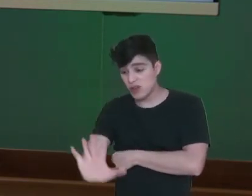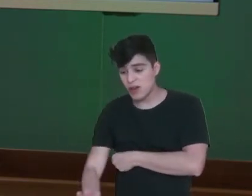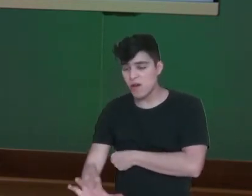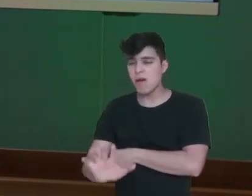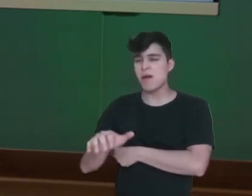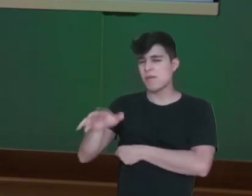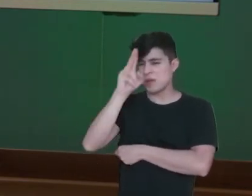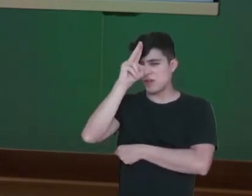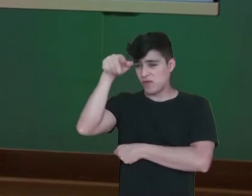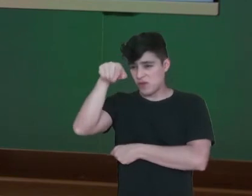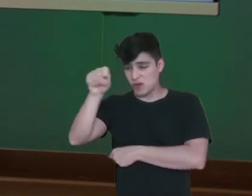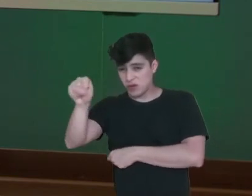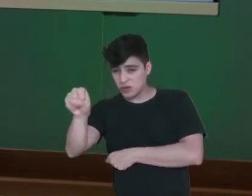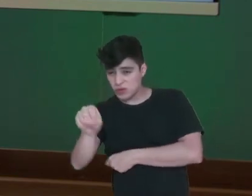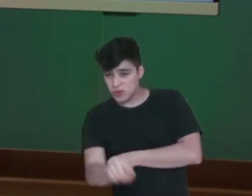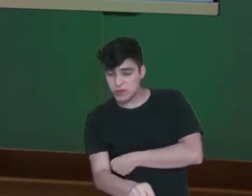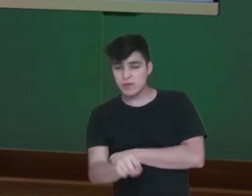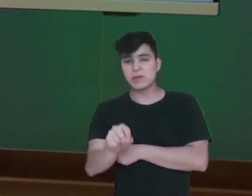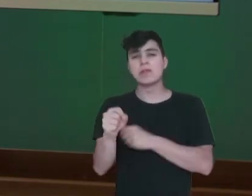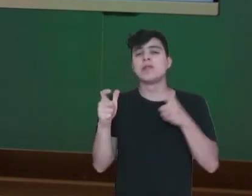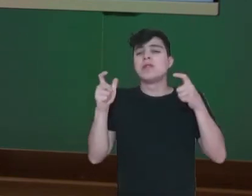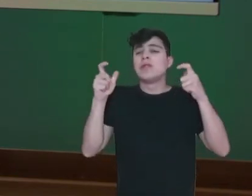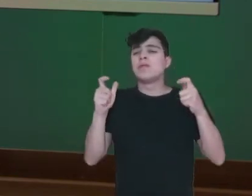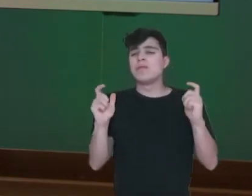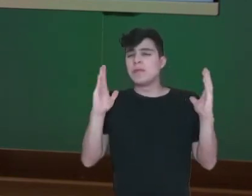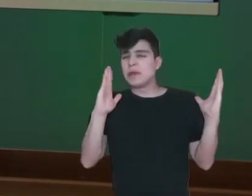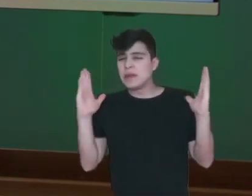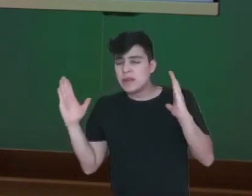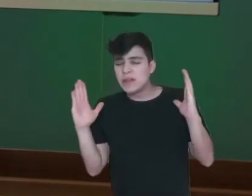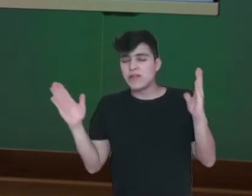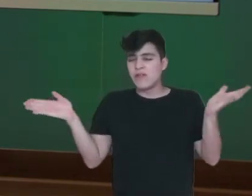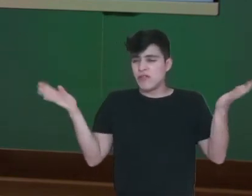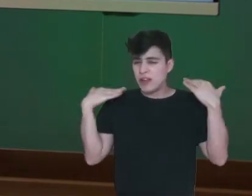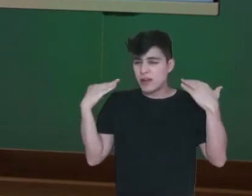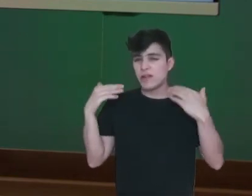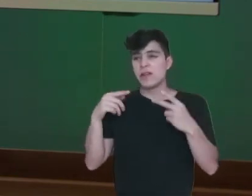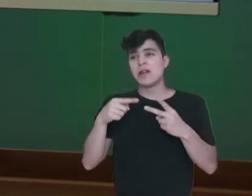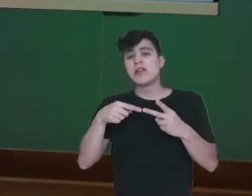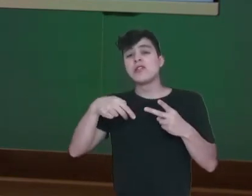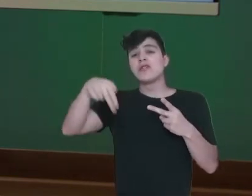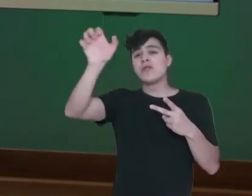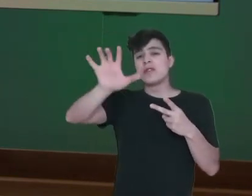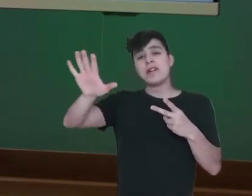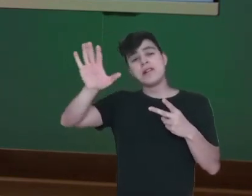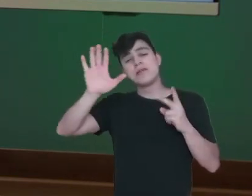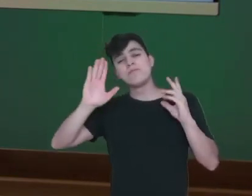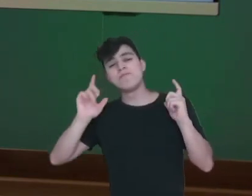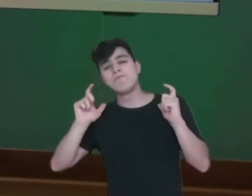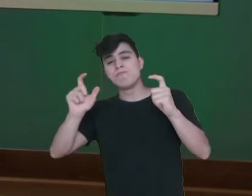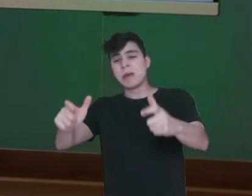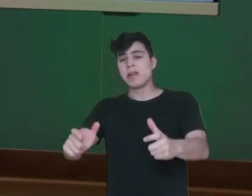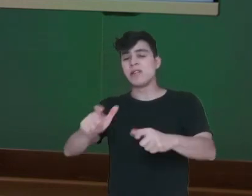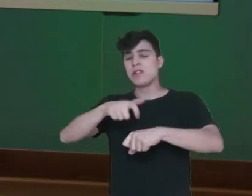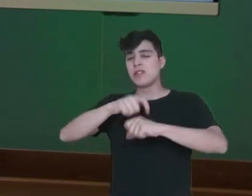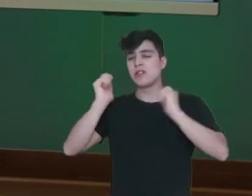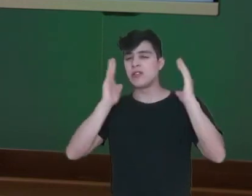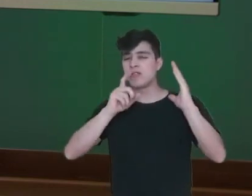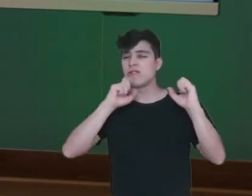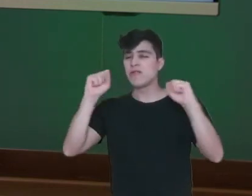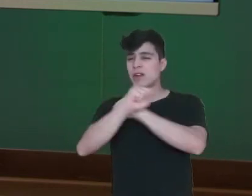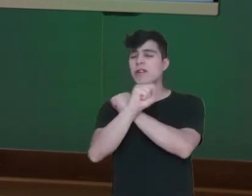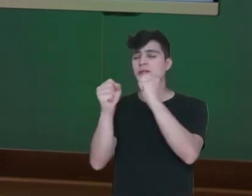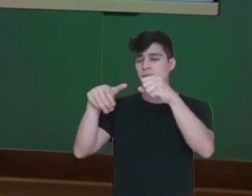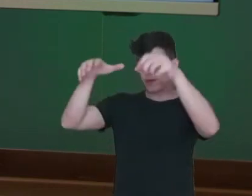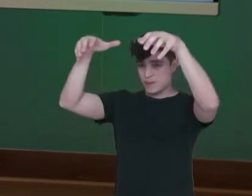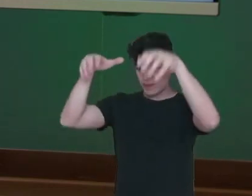no sul e no sudeste durante o verão e no nordeste durante o inverno. Então, é um tipo climático, uma região